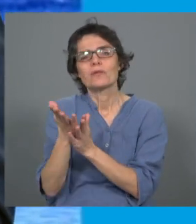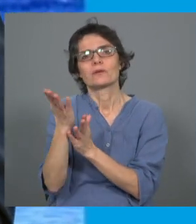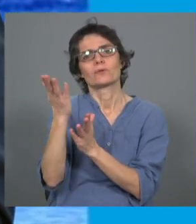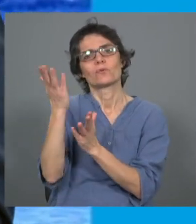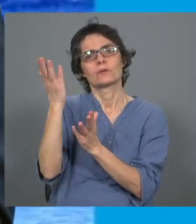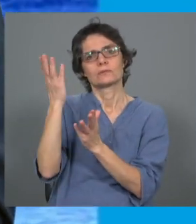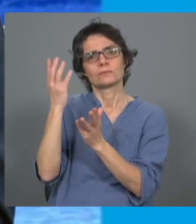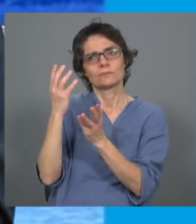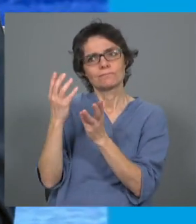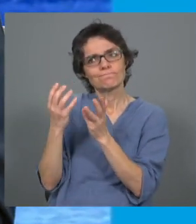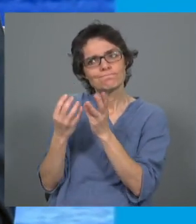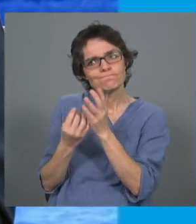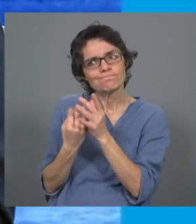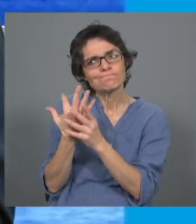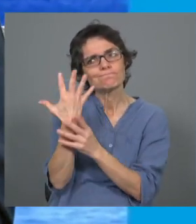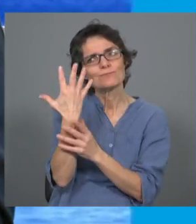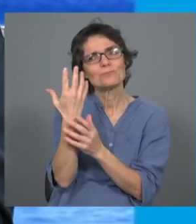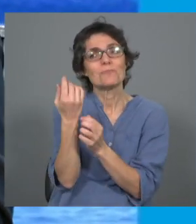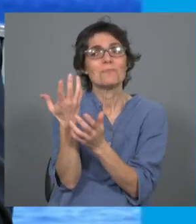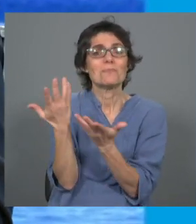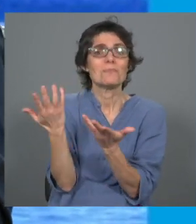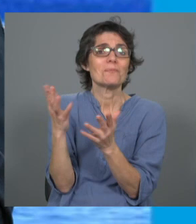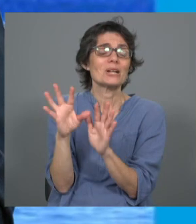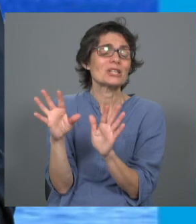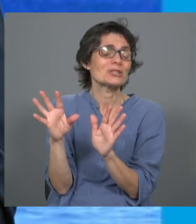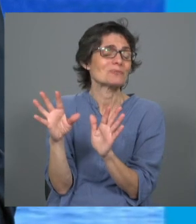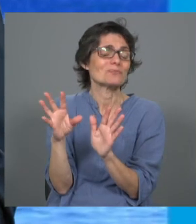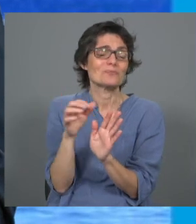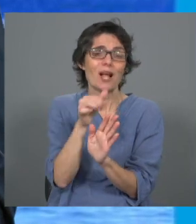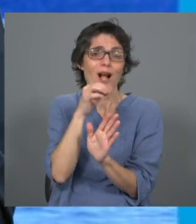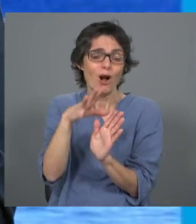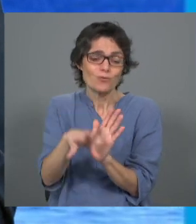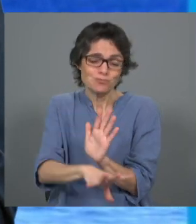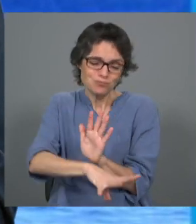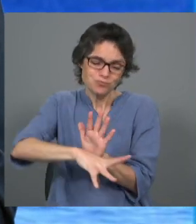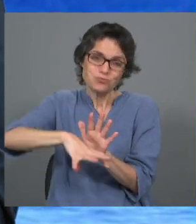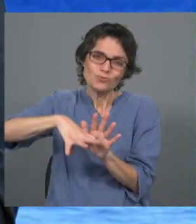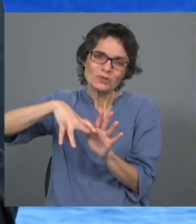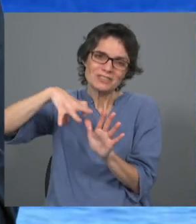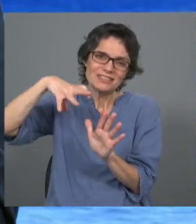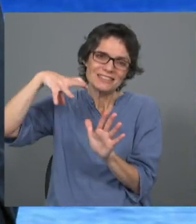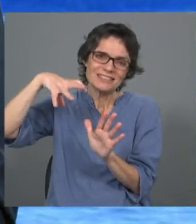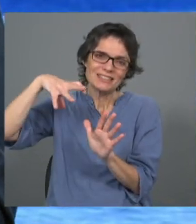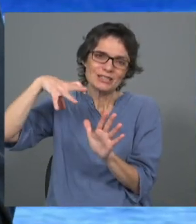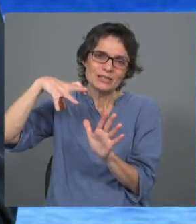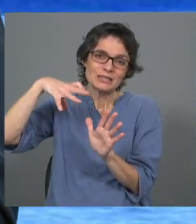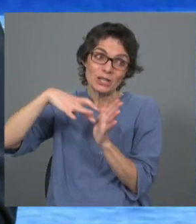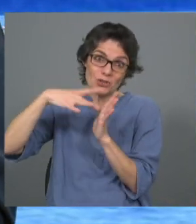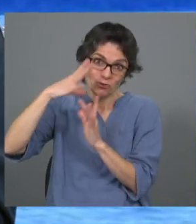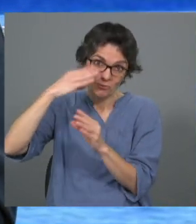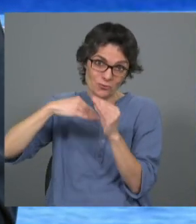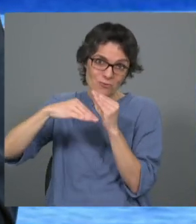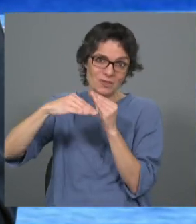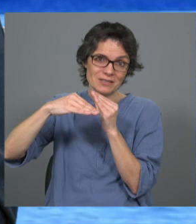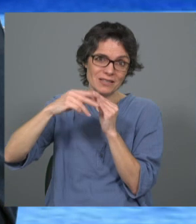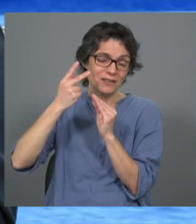batizado. O que é, como deixou de beber desta fonte que é Jesus Cristo, deixou de ter esta